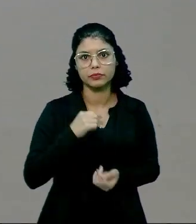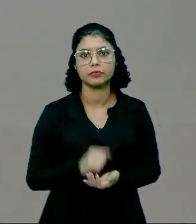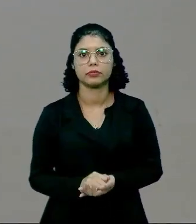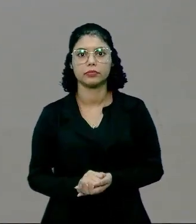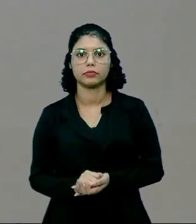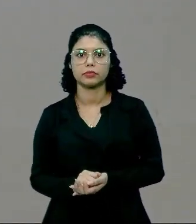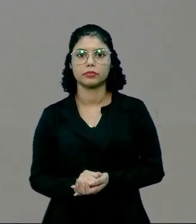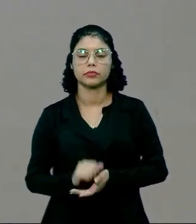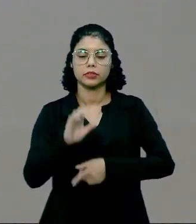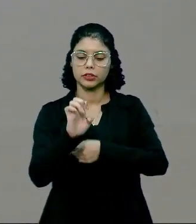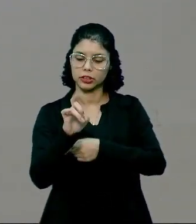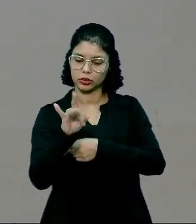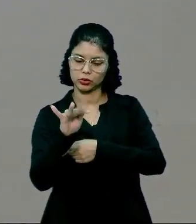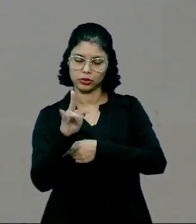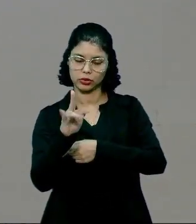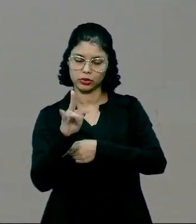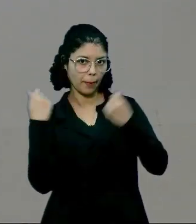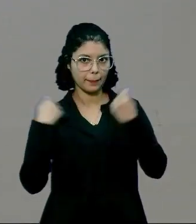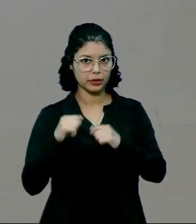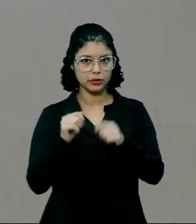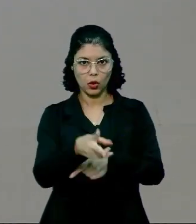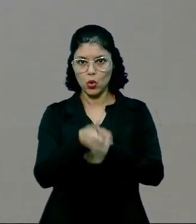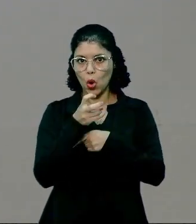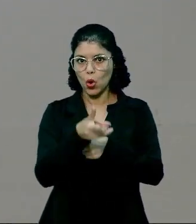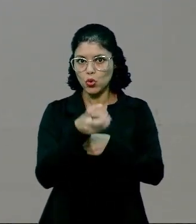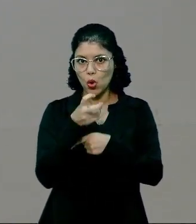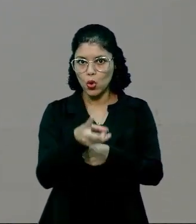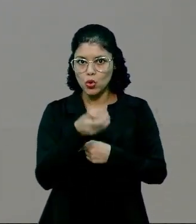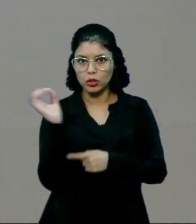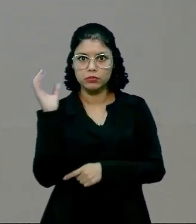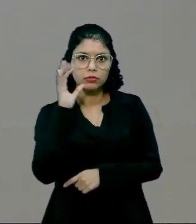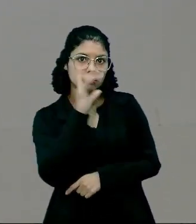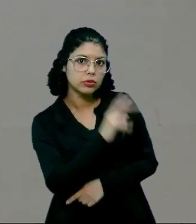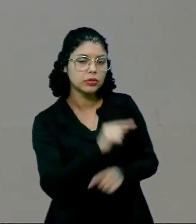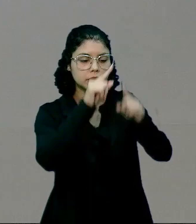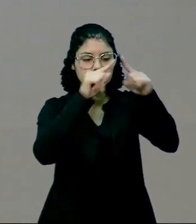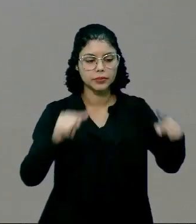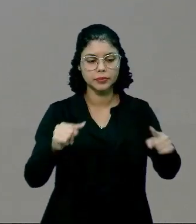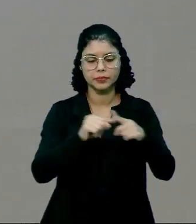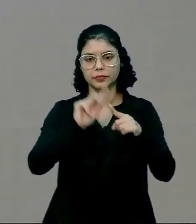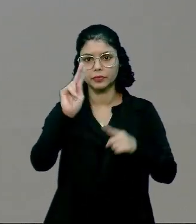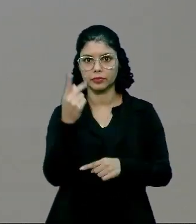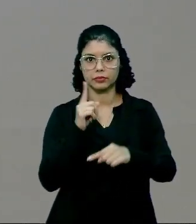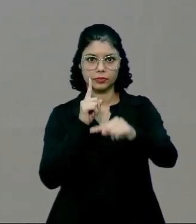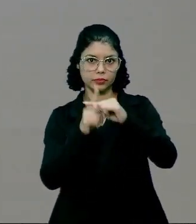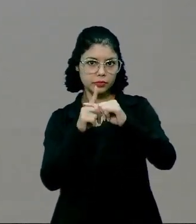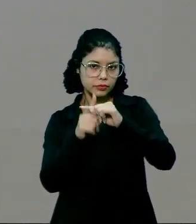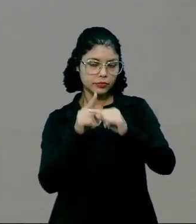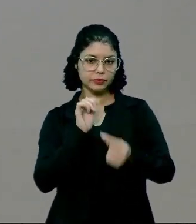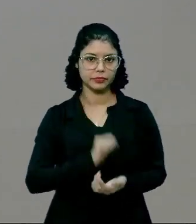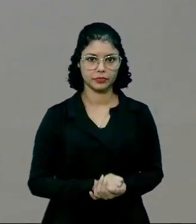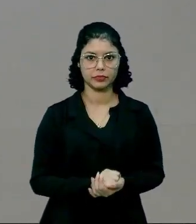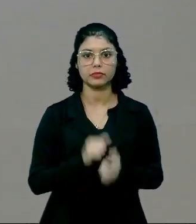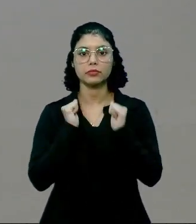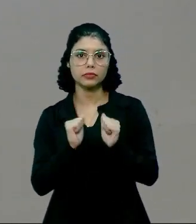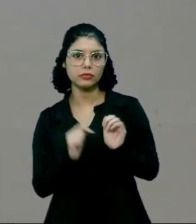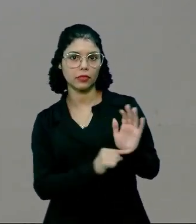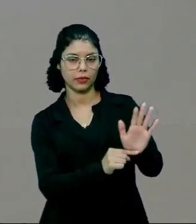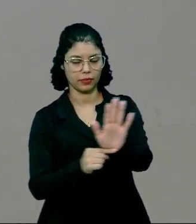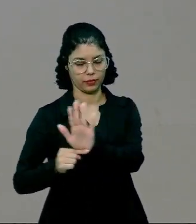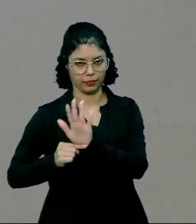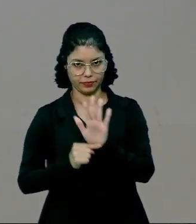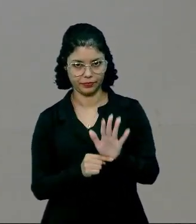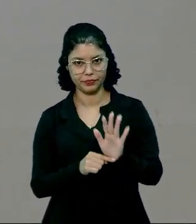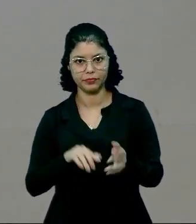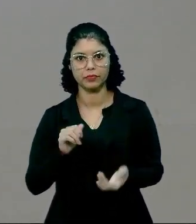que é endotérmica ela vai precisar absolver calor então ela vai ter o delta h positivo isso eu também posso demonstrar